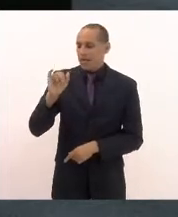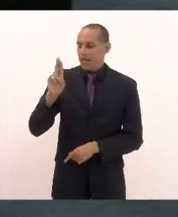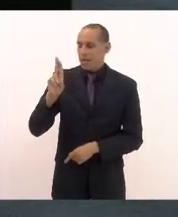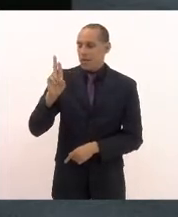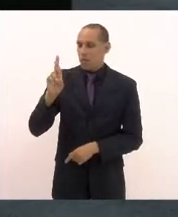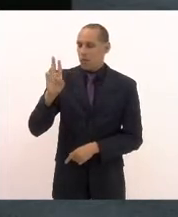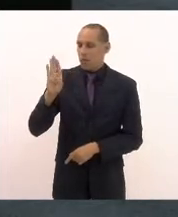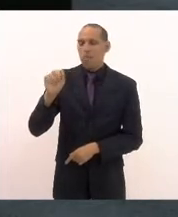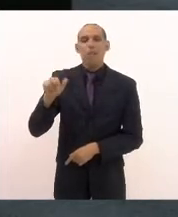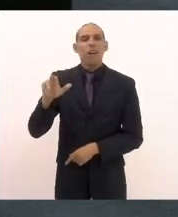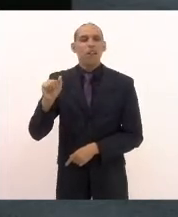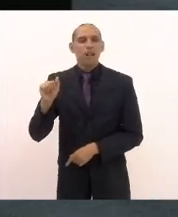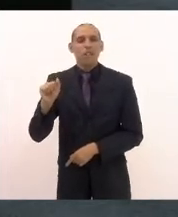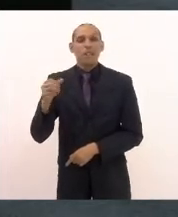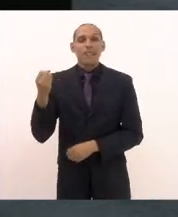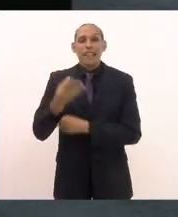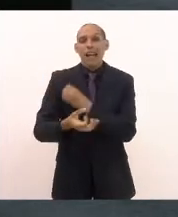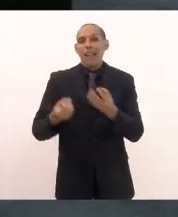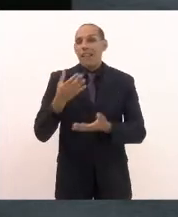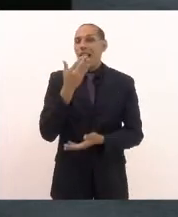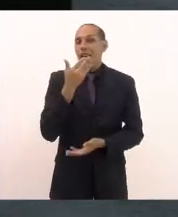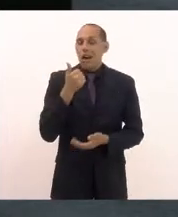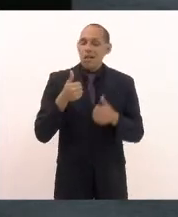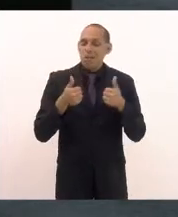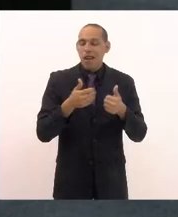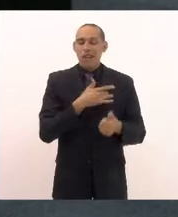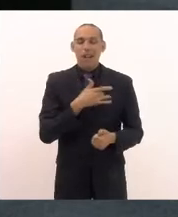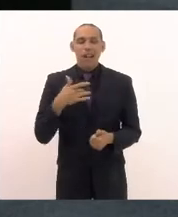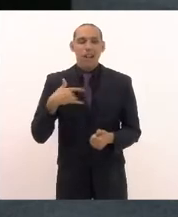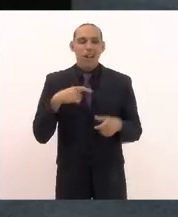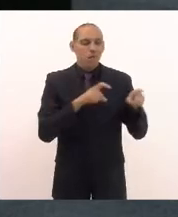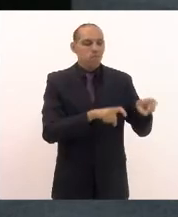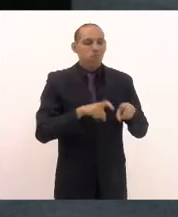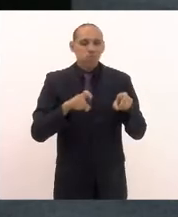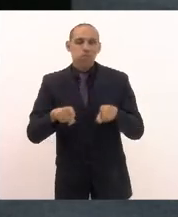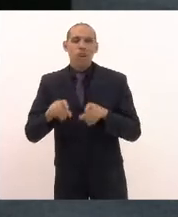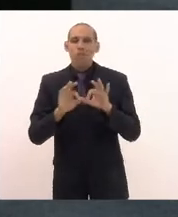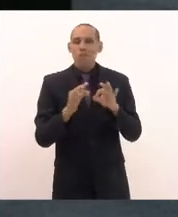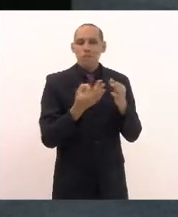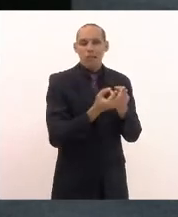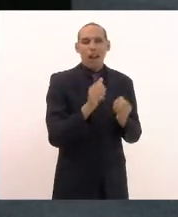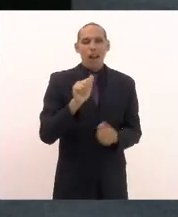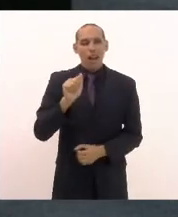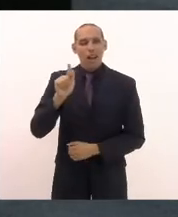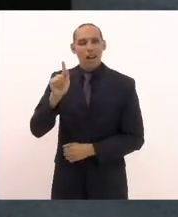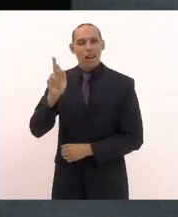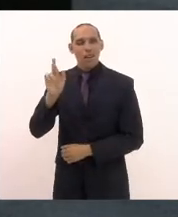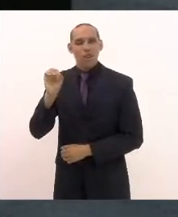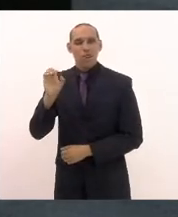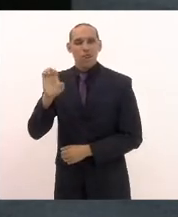garantir a alimentação saudável, fortalecer a agricultura familiar, a agroecologia e